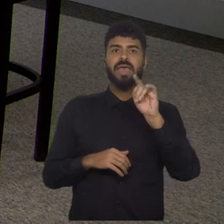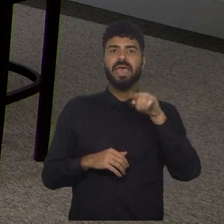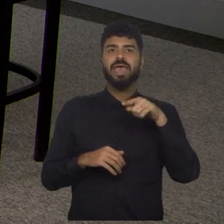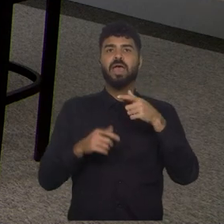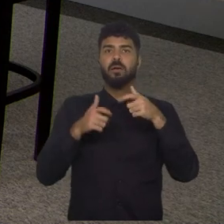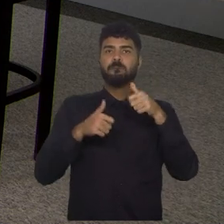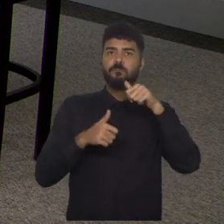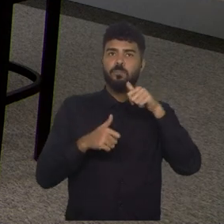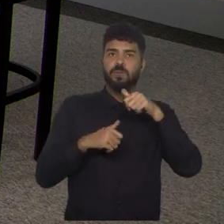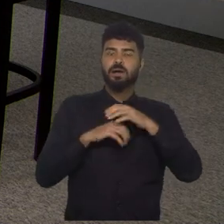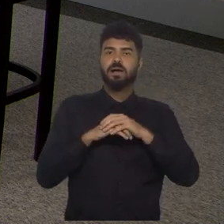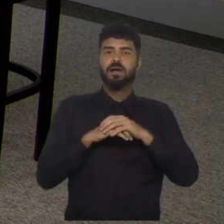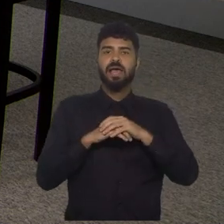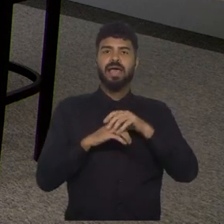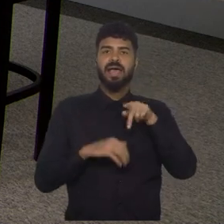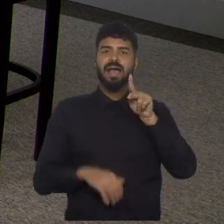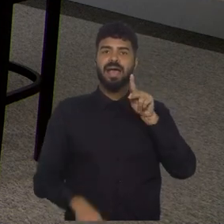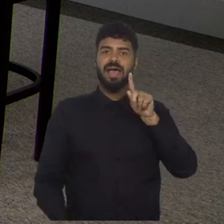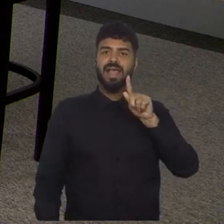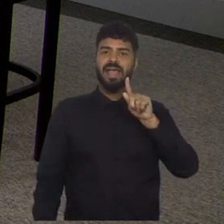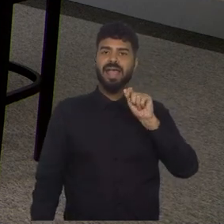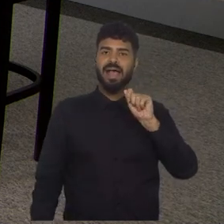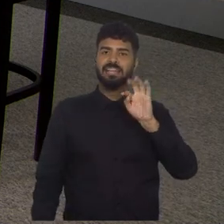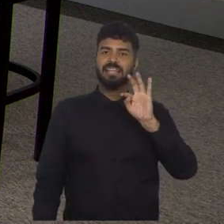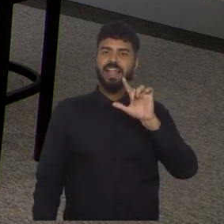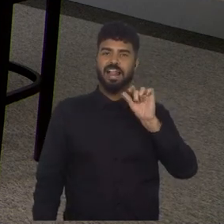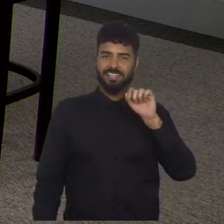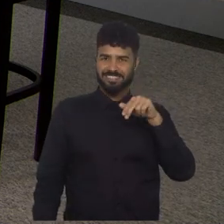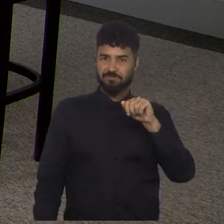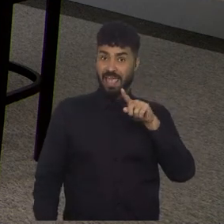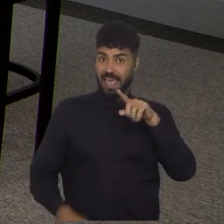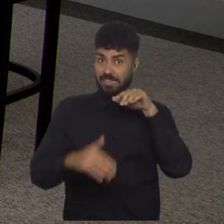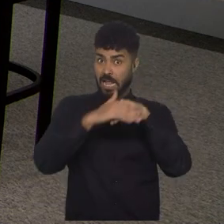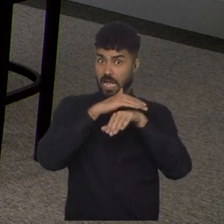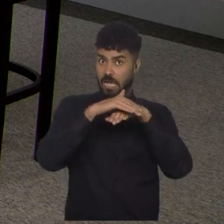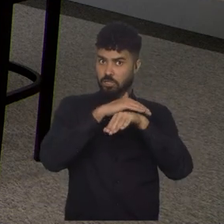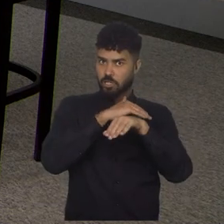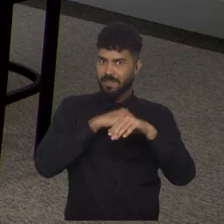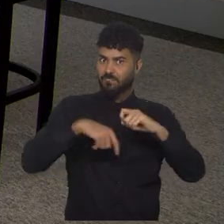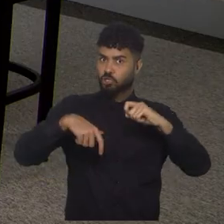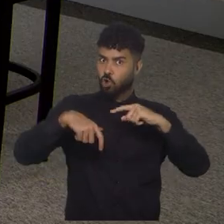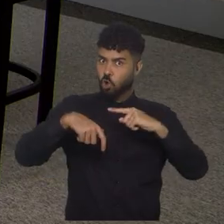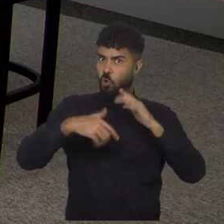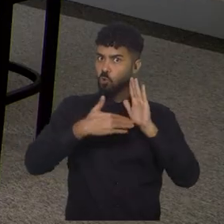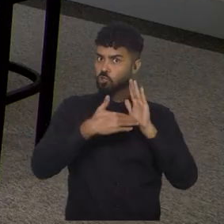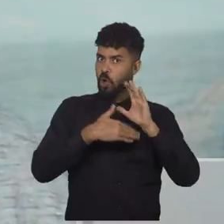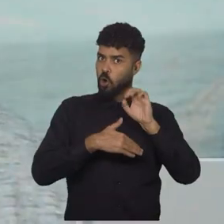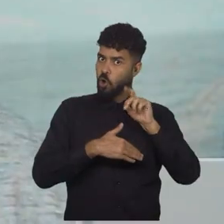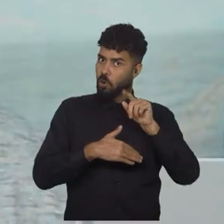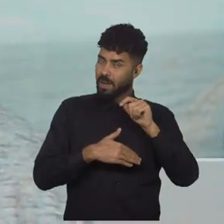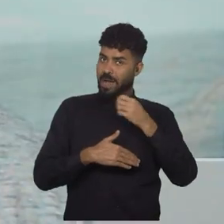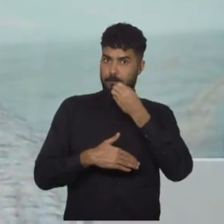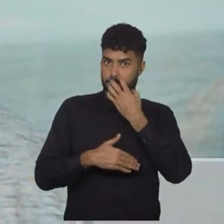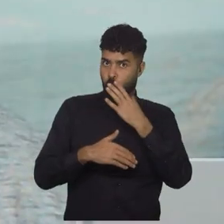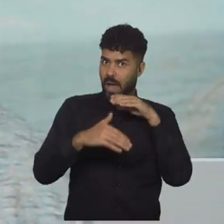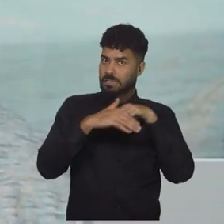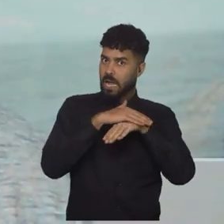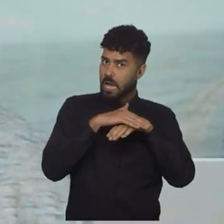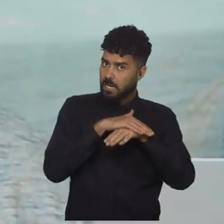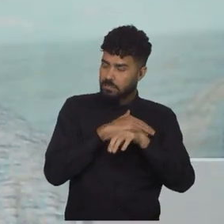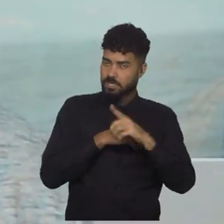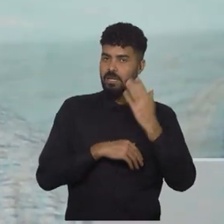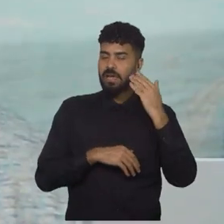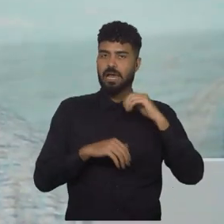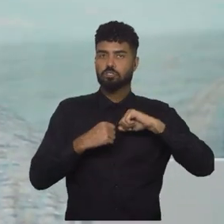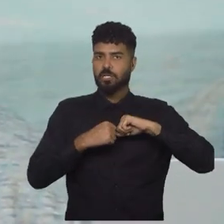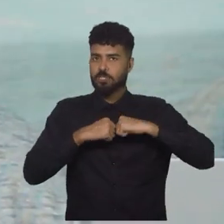Kagatlana. Tembi Kagatlana é uma atacante, inclusive ela fez gol na última Copa, boa atacante. Ela tinha sofrido